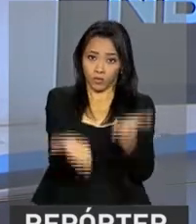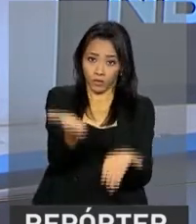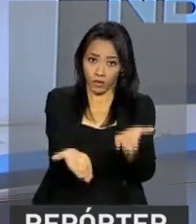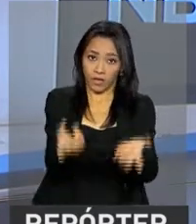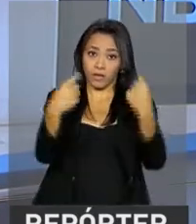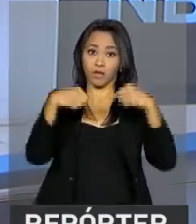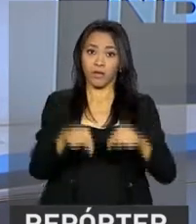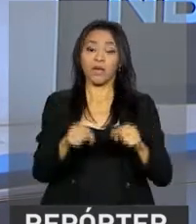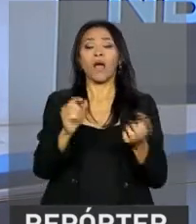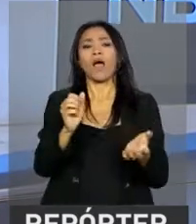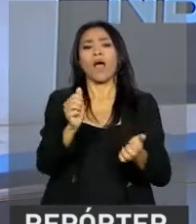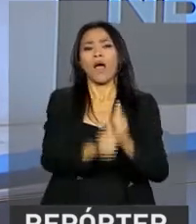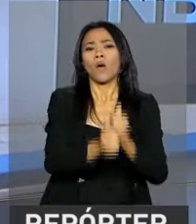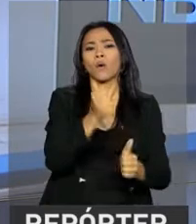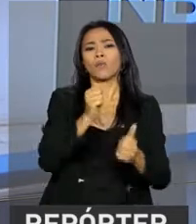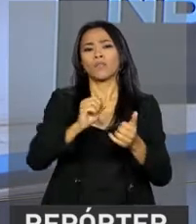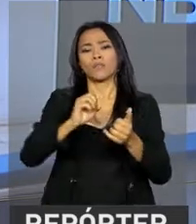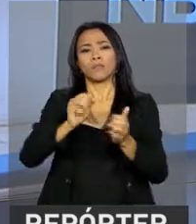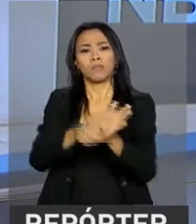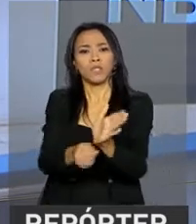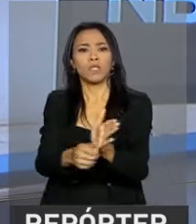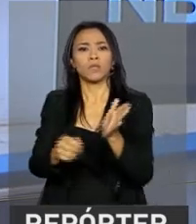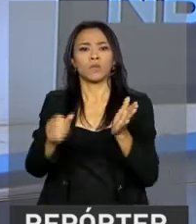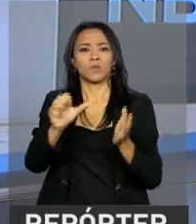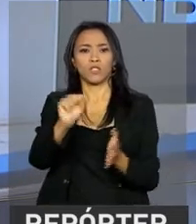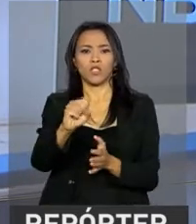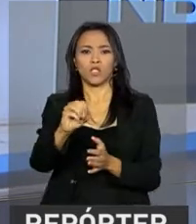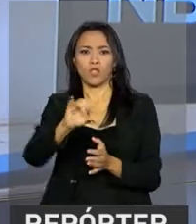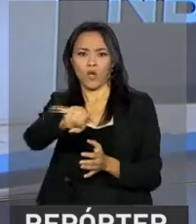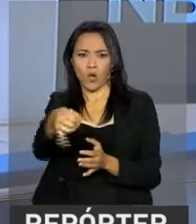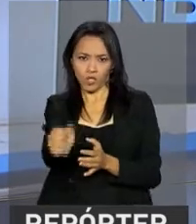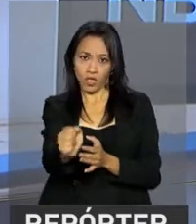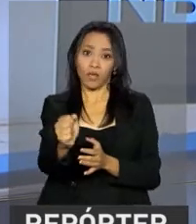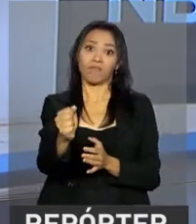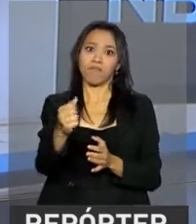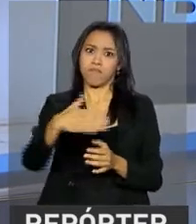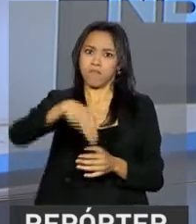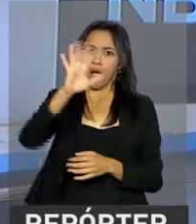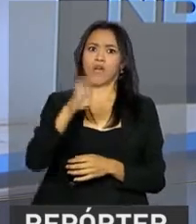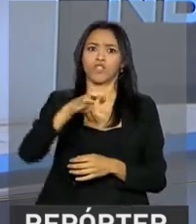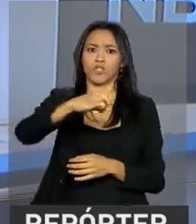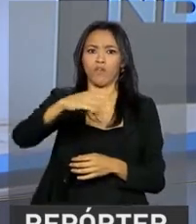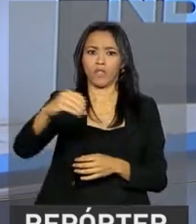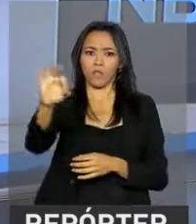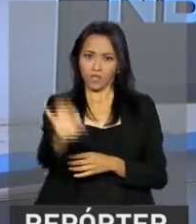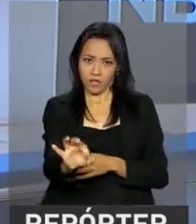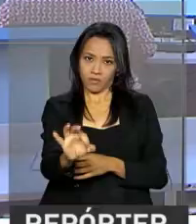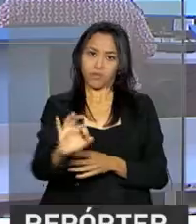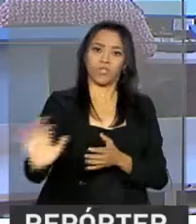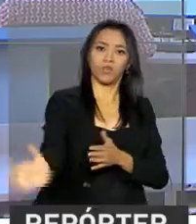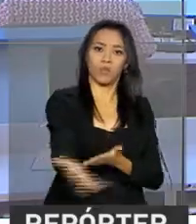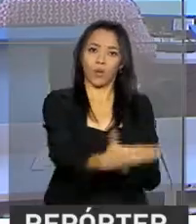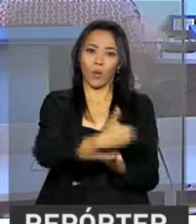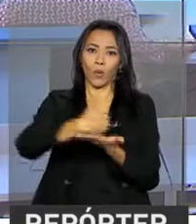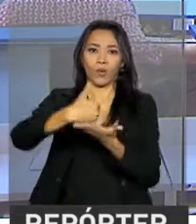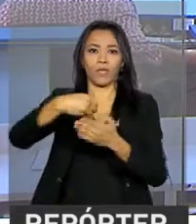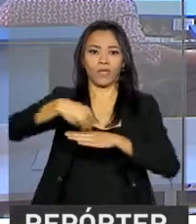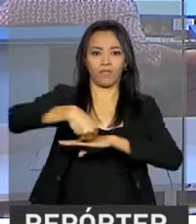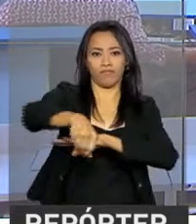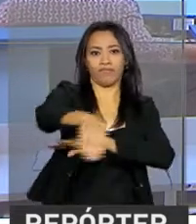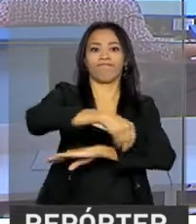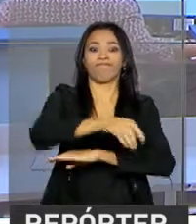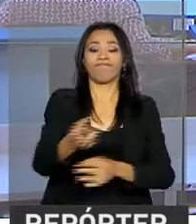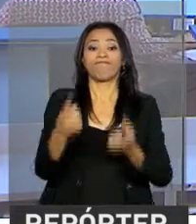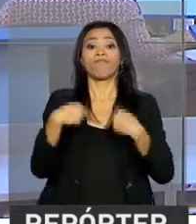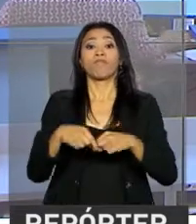arroz milho e soja apresentam mais de 90% dessa colheita e os instituto